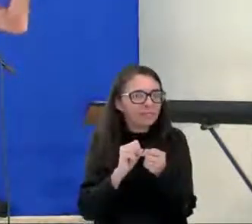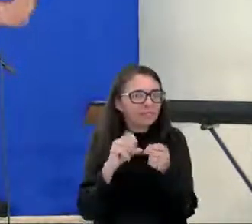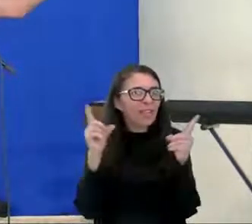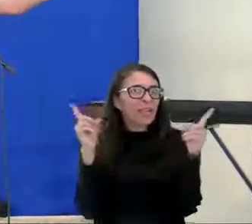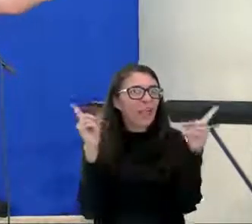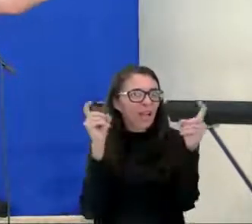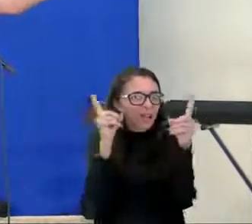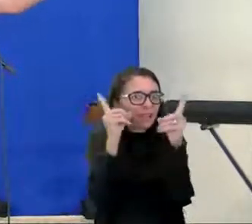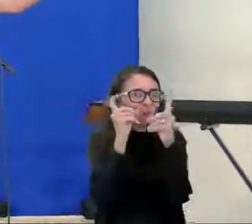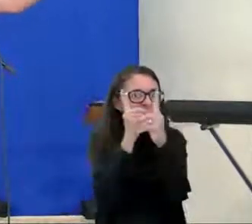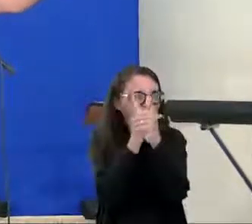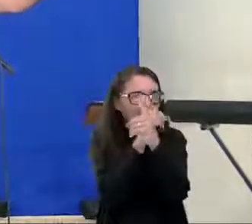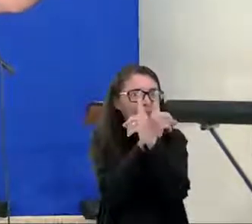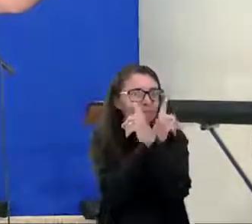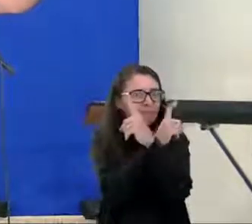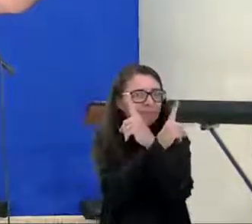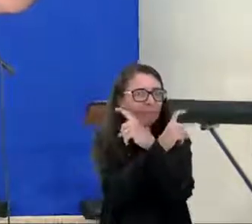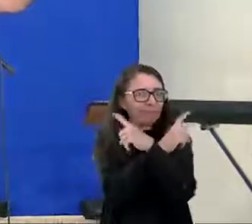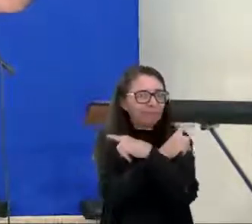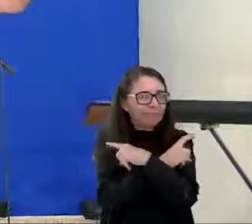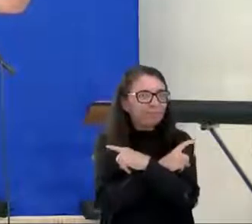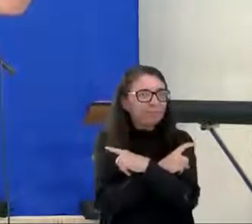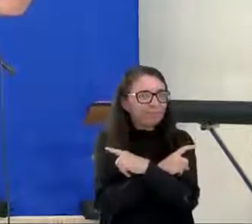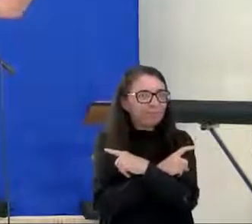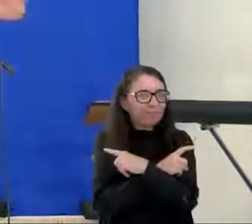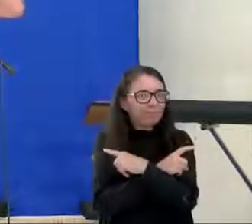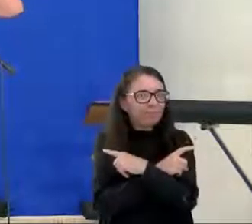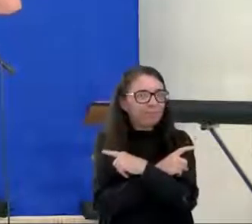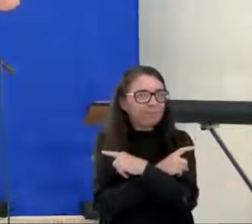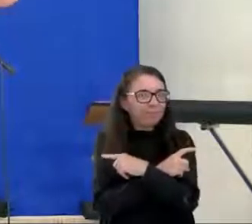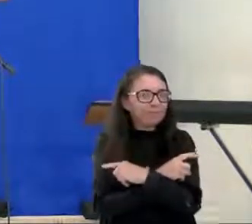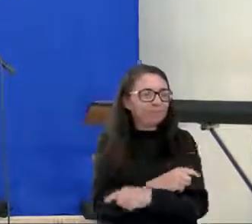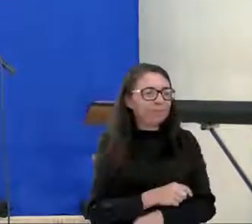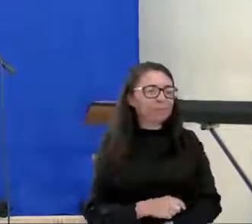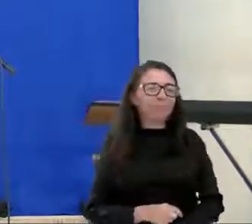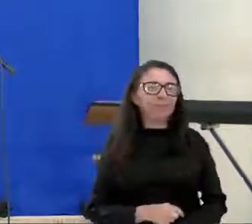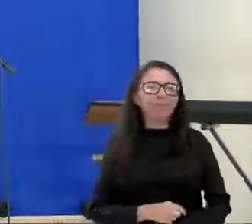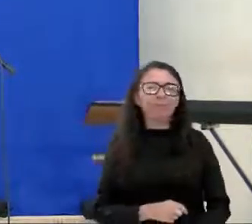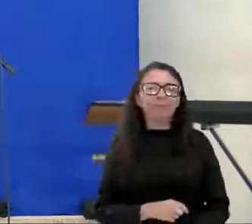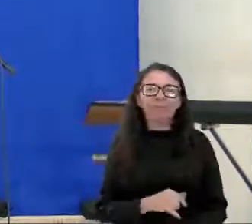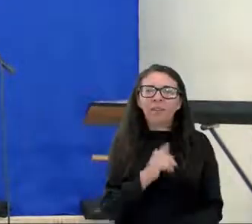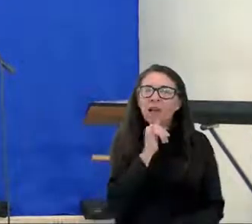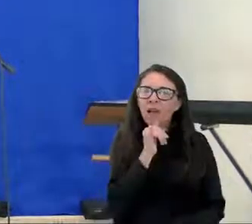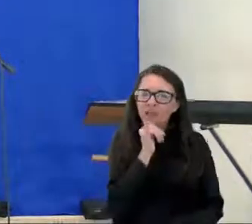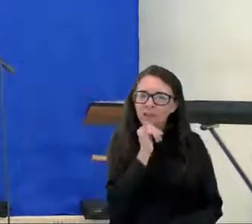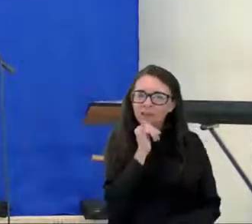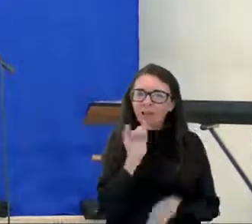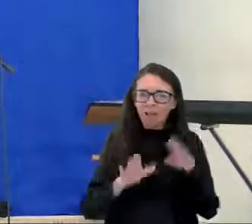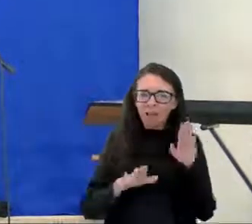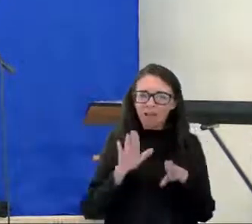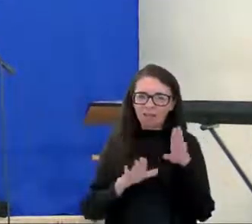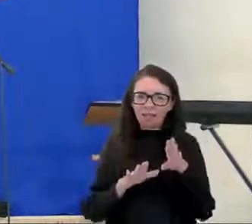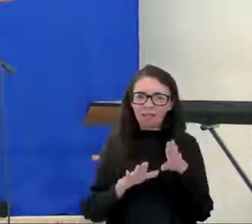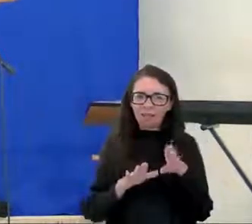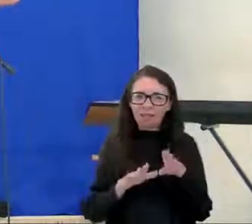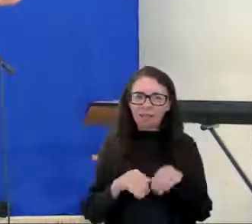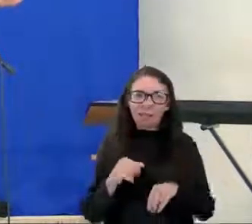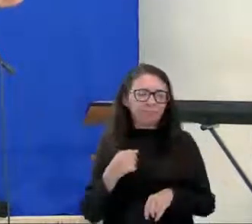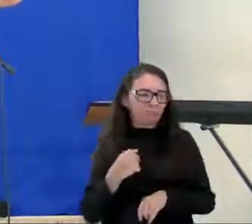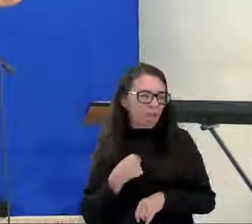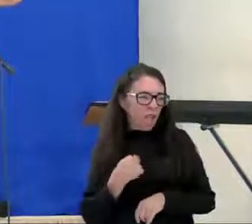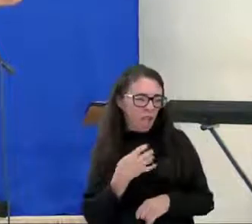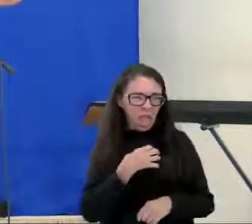tem um meio mar. Tem um provérbio até italiano nesse aí, eu não consigo nem traduzir ele direito. Diz assim, tra il